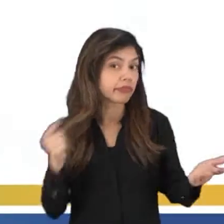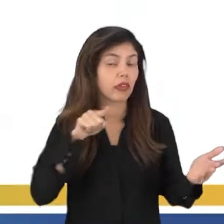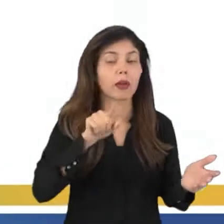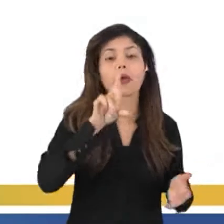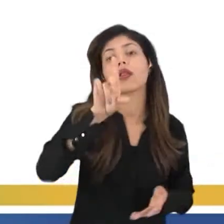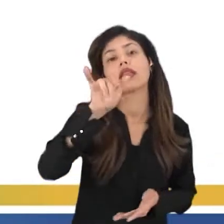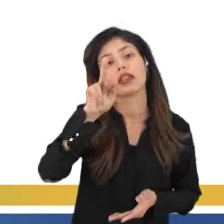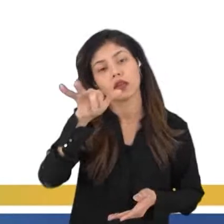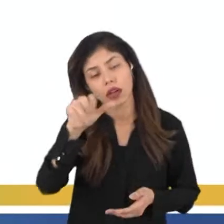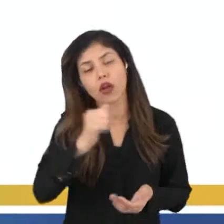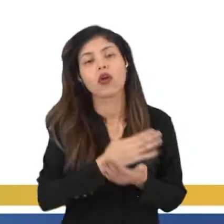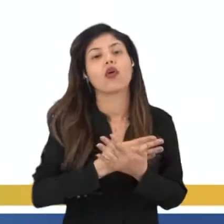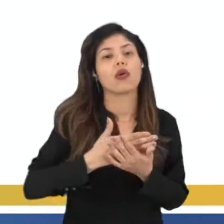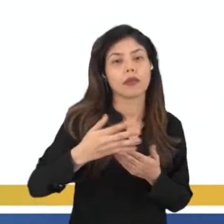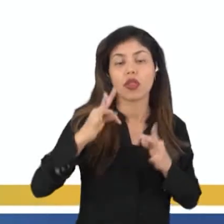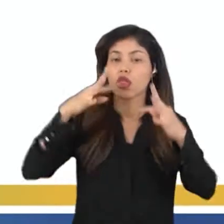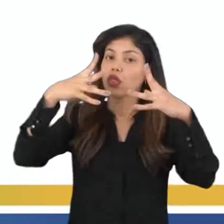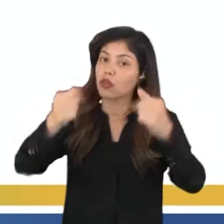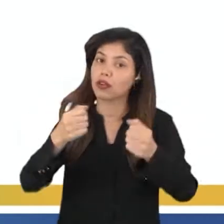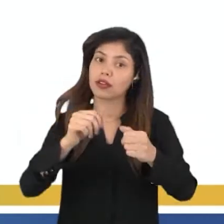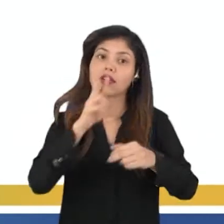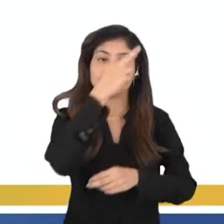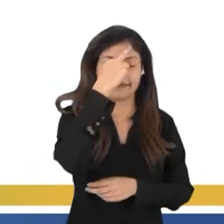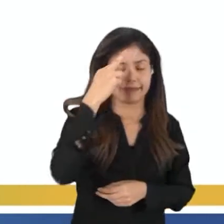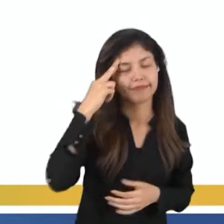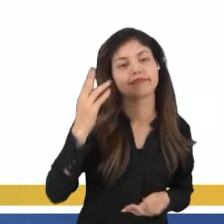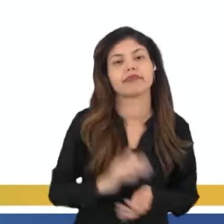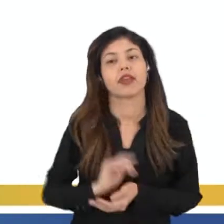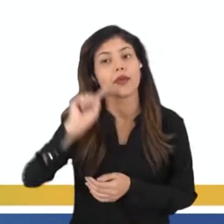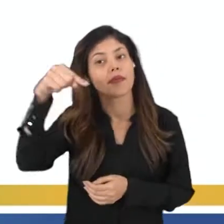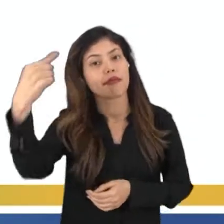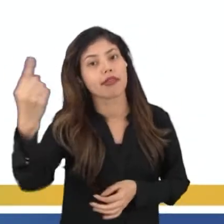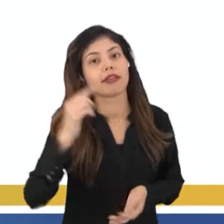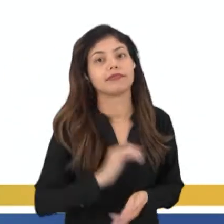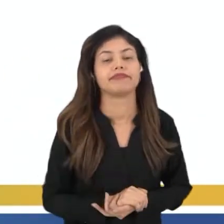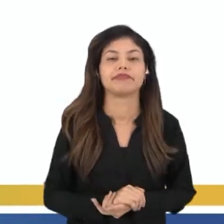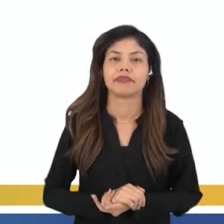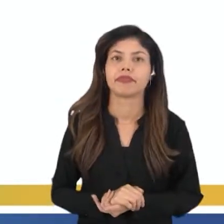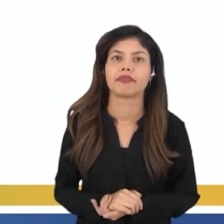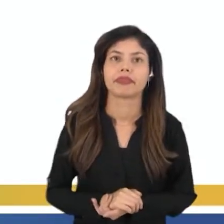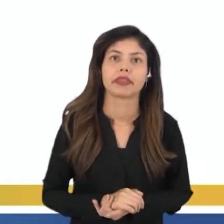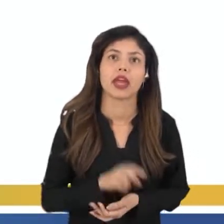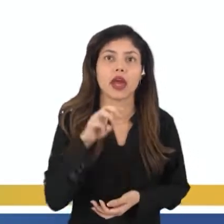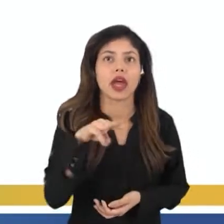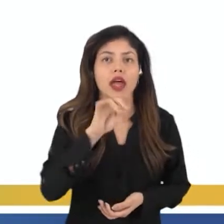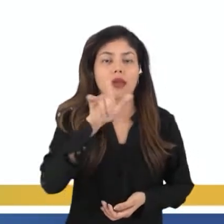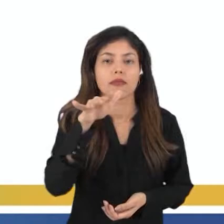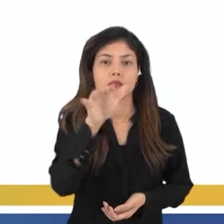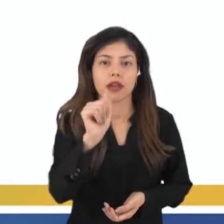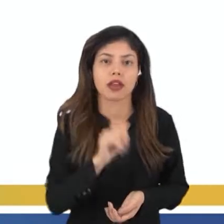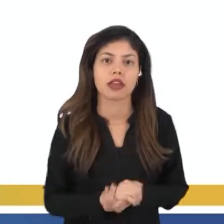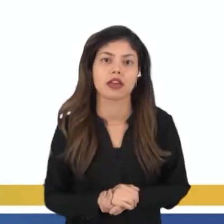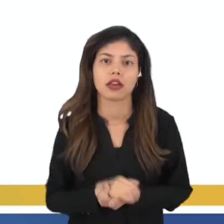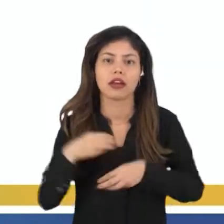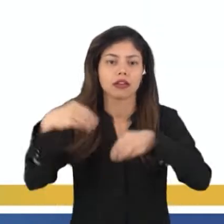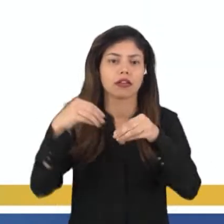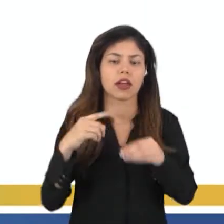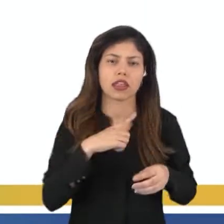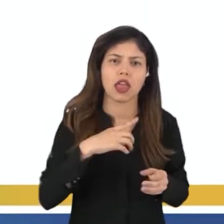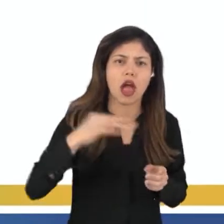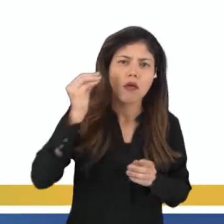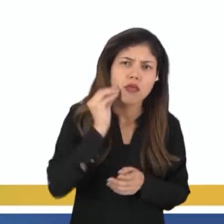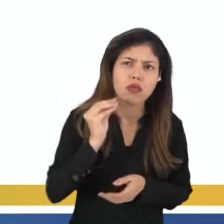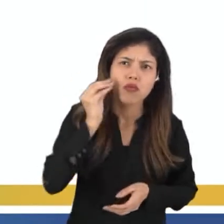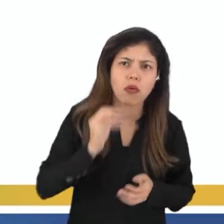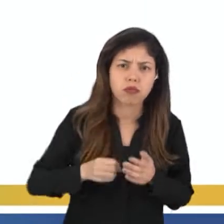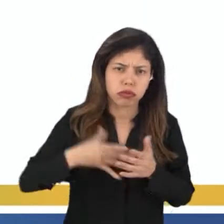pelo litoral que começou toda a nossa história. E por lá, as malhas de transporte também tiveram sua maior